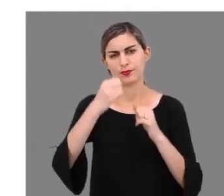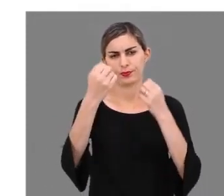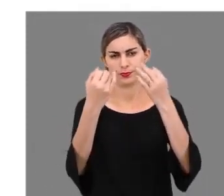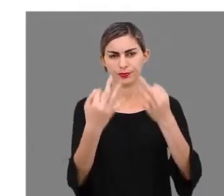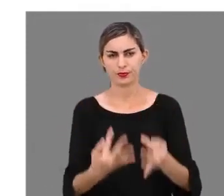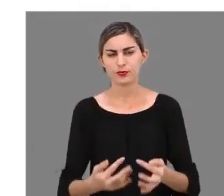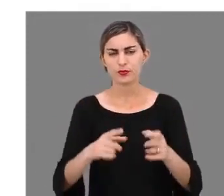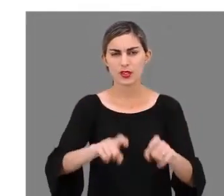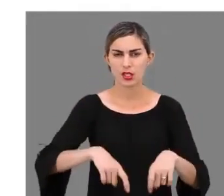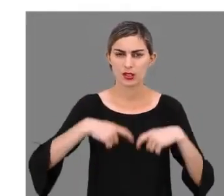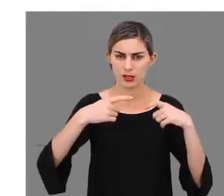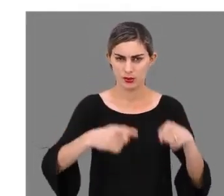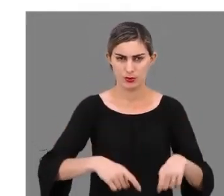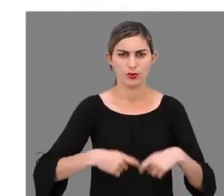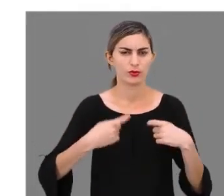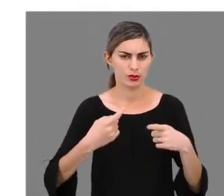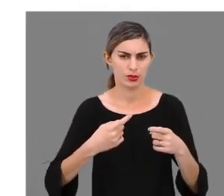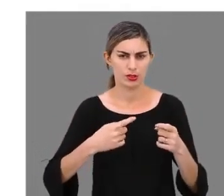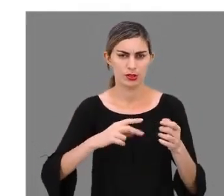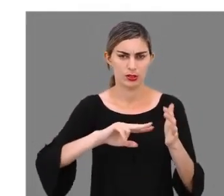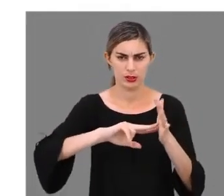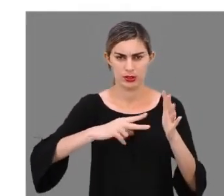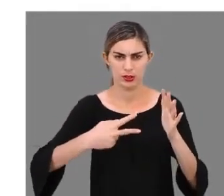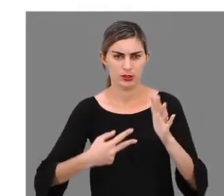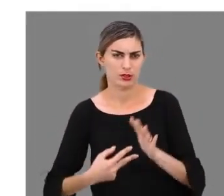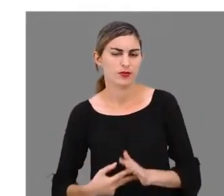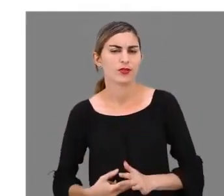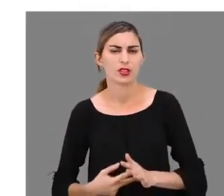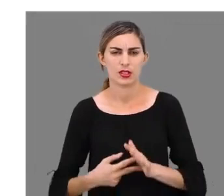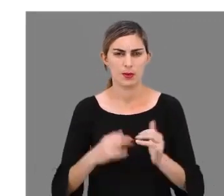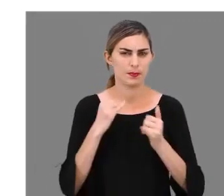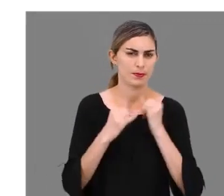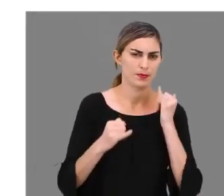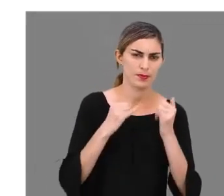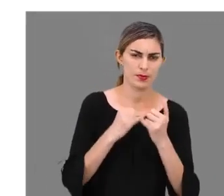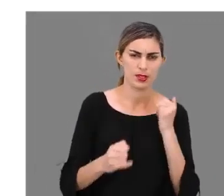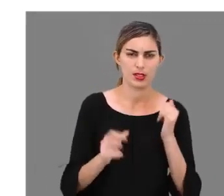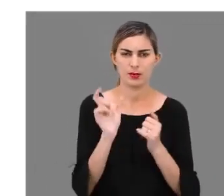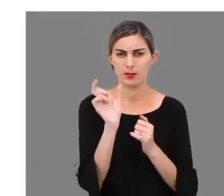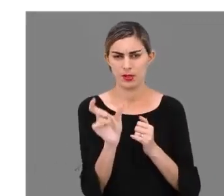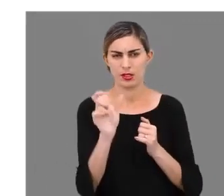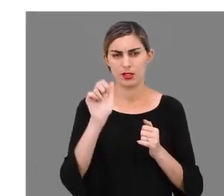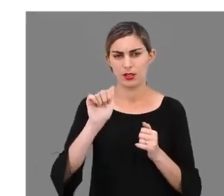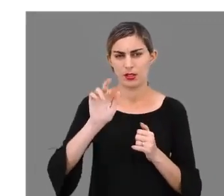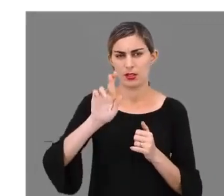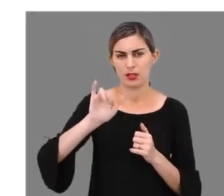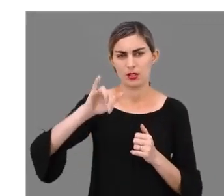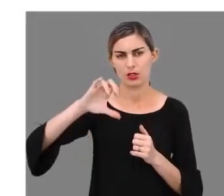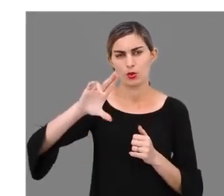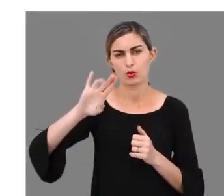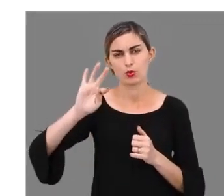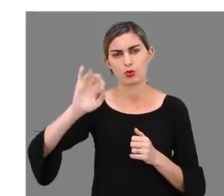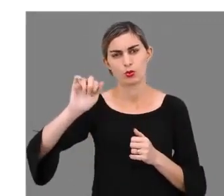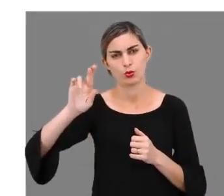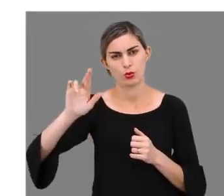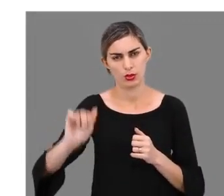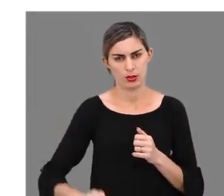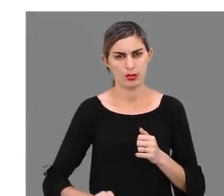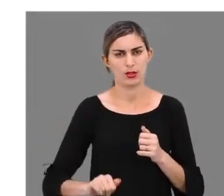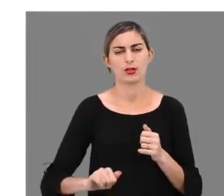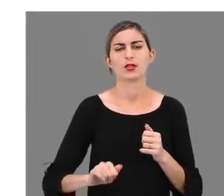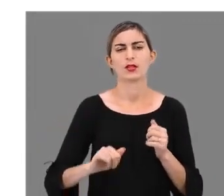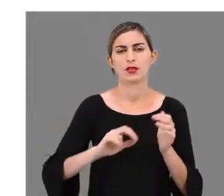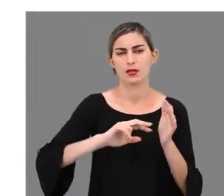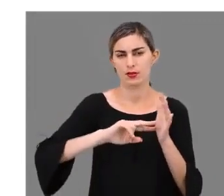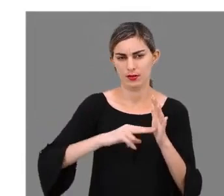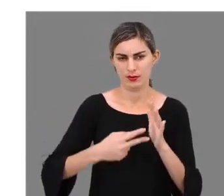da agricultura, ou seja, tem um sinônimo relacionado à palavra agricultura. Trata-se